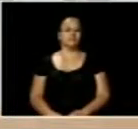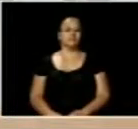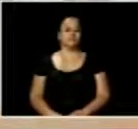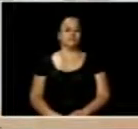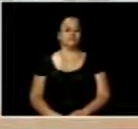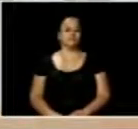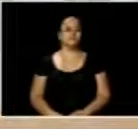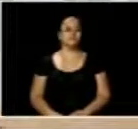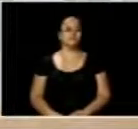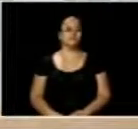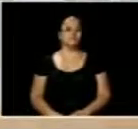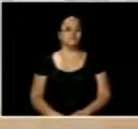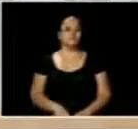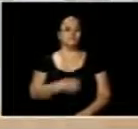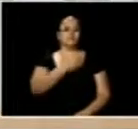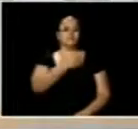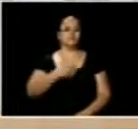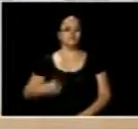do secretário de